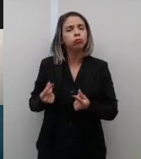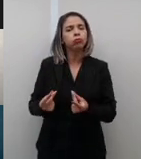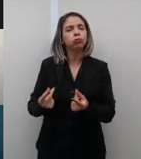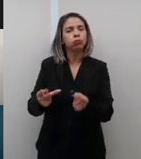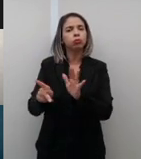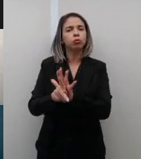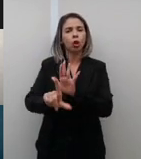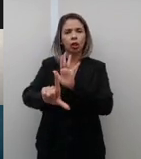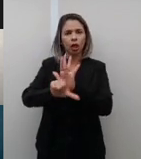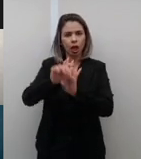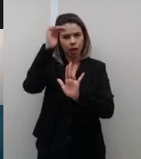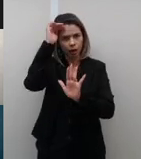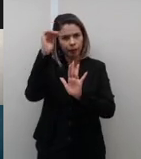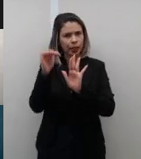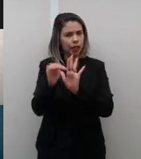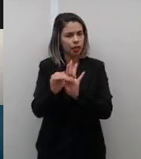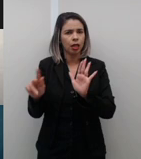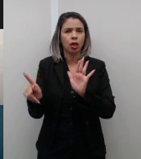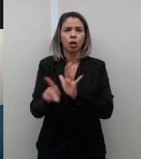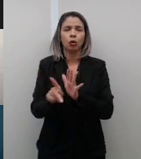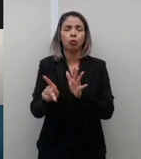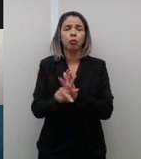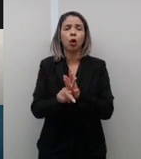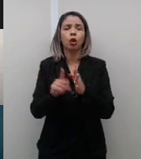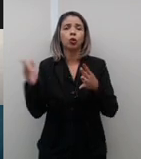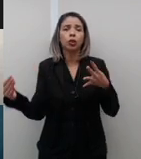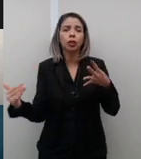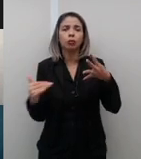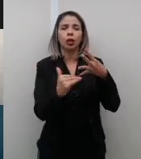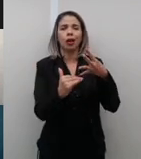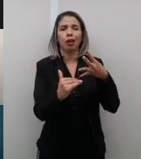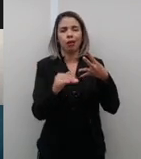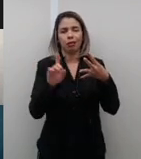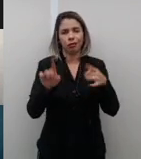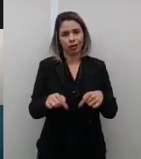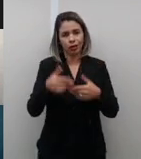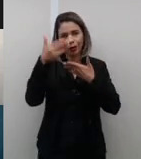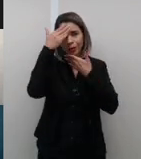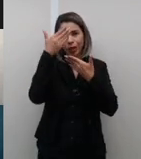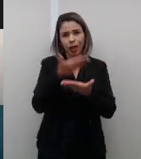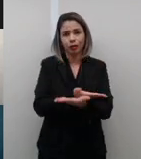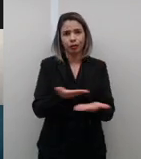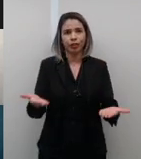Tribunal ACOR, que foram apontados no recurso especial. Muito obrigado, excelência.